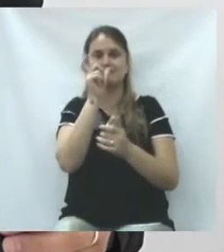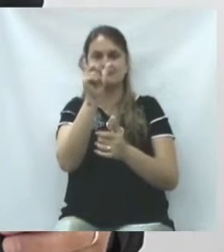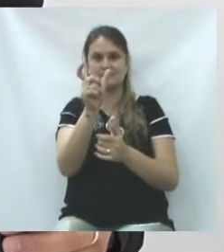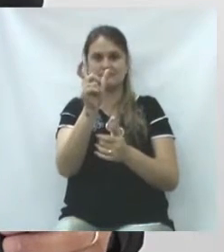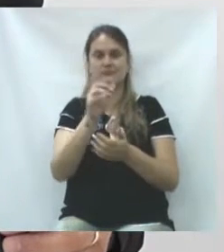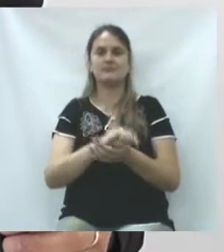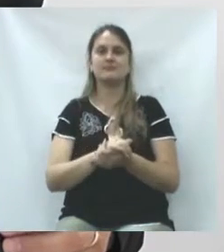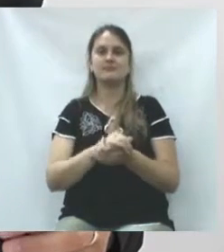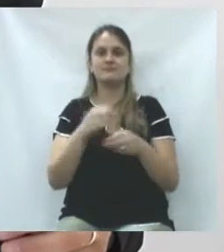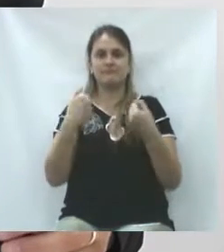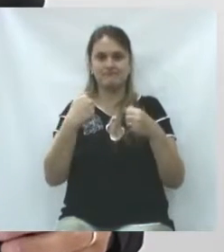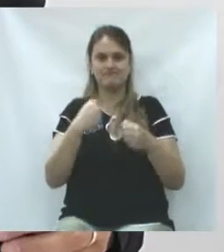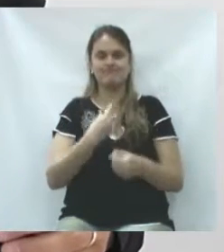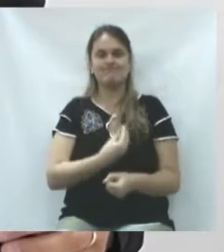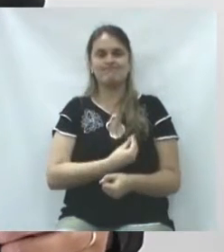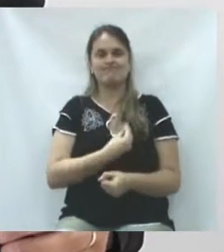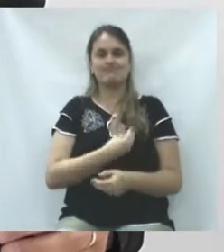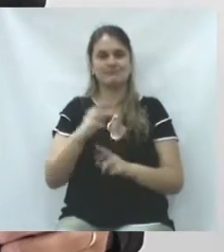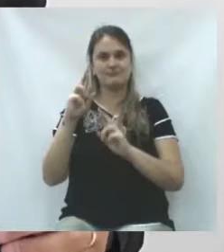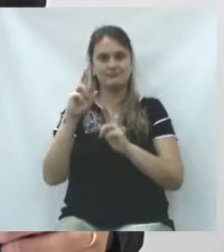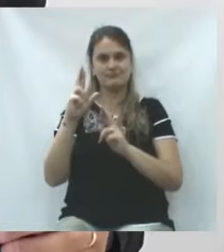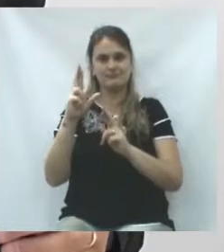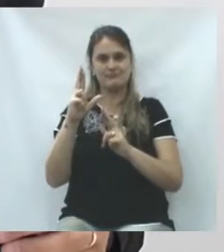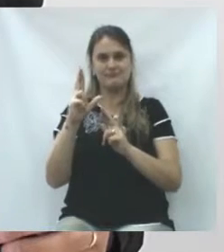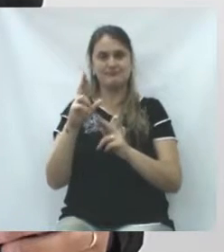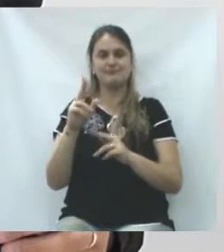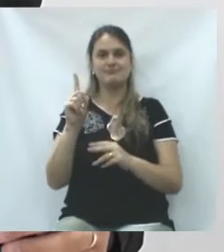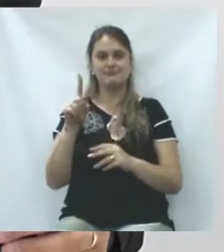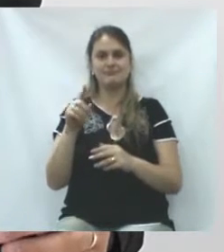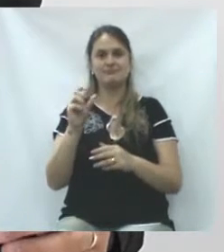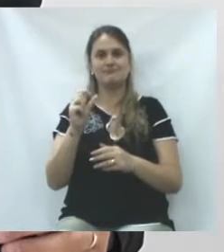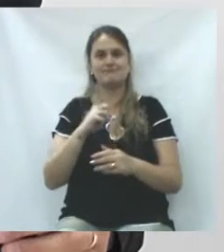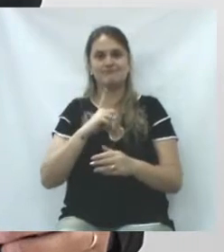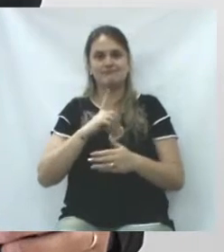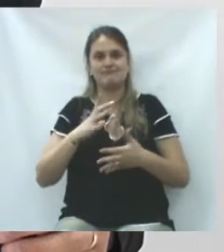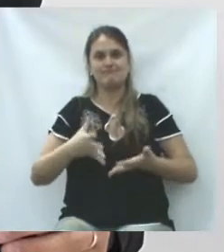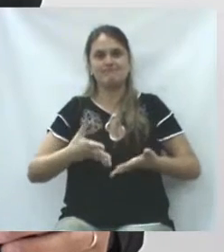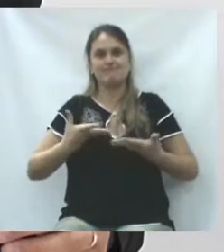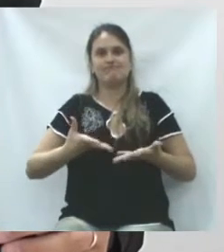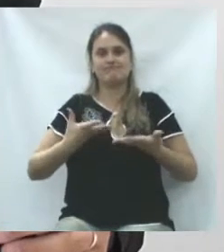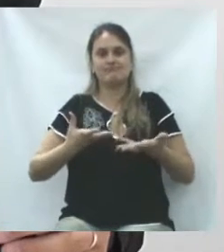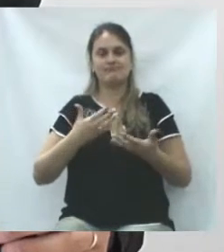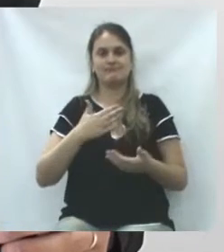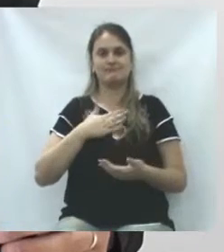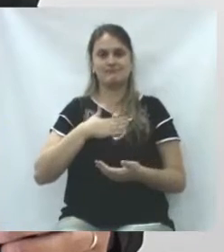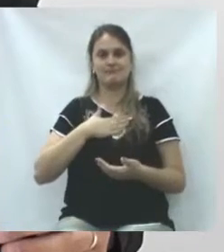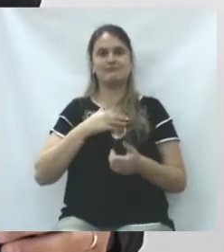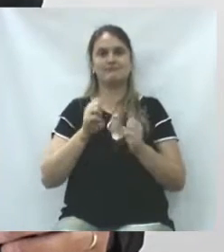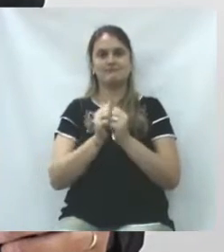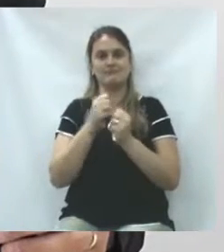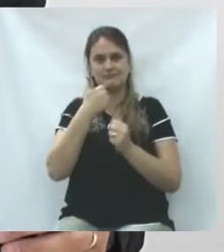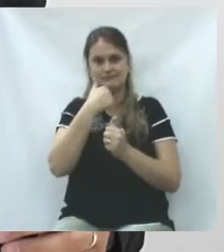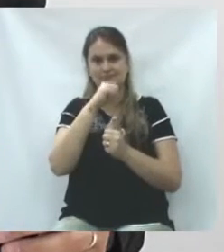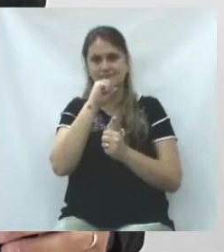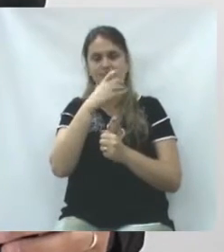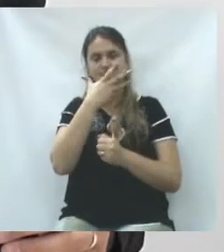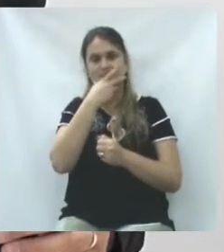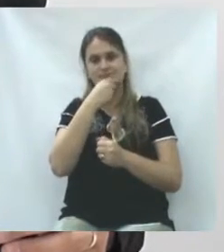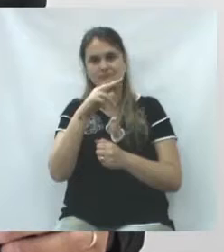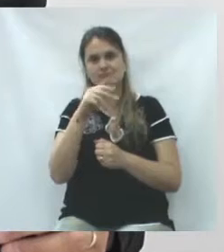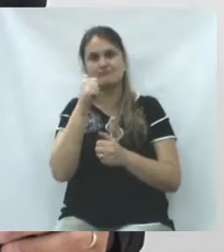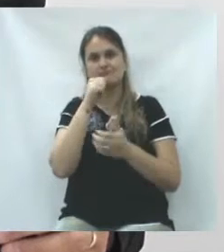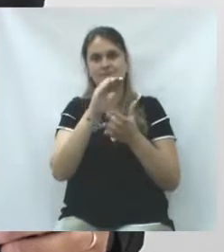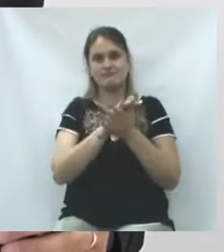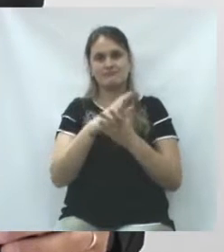a esperança. E é isso que está nos movendo, eu, minha mãe, meu irmão, minha esposa, meus filhos,